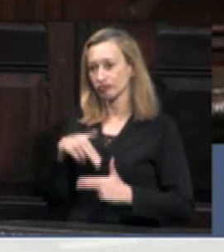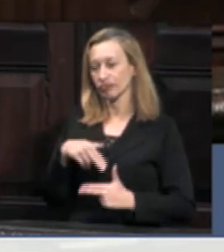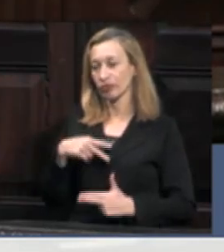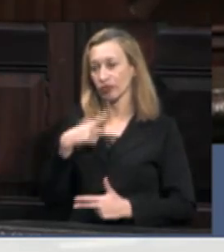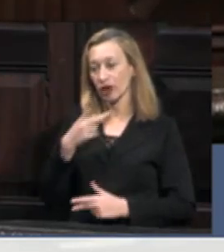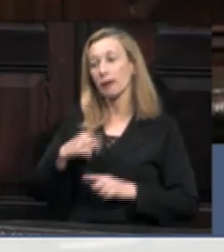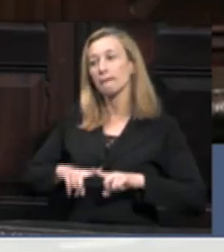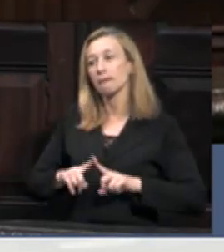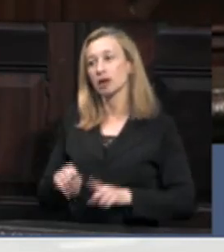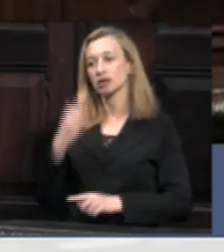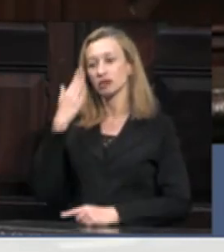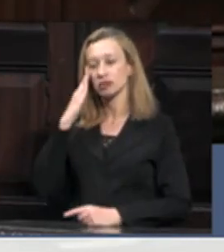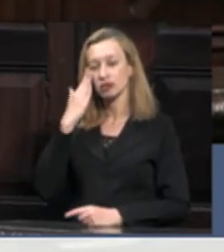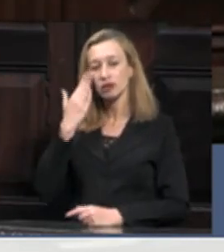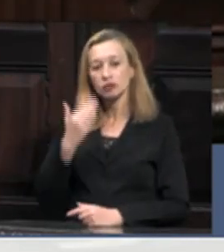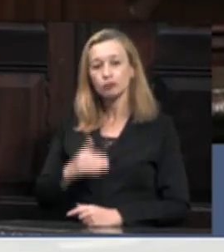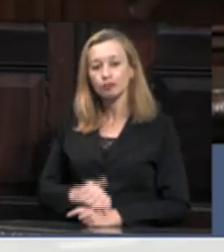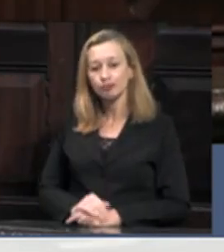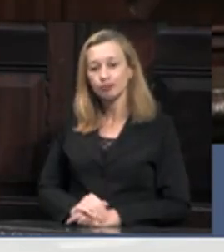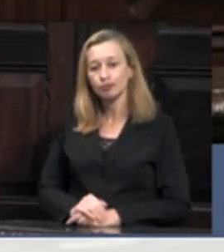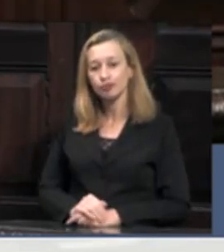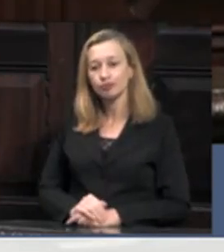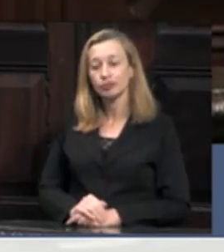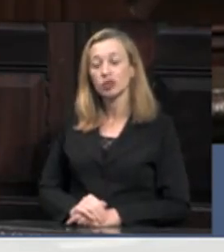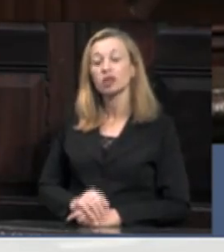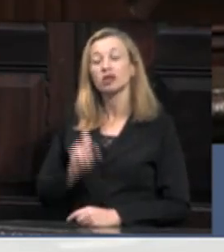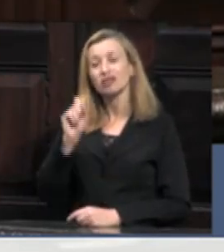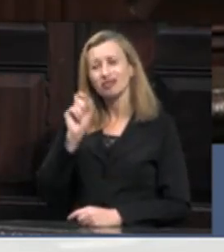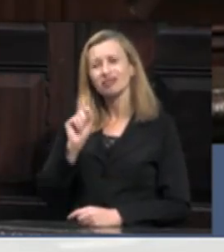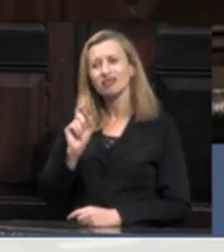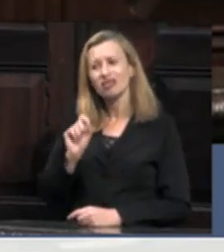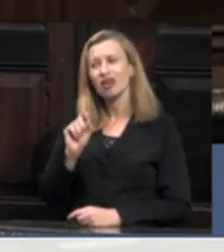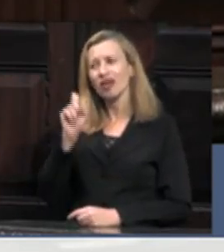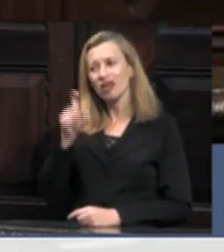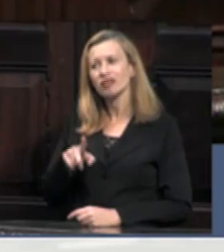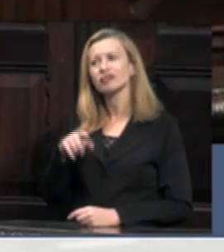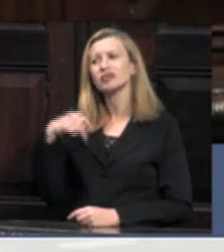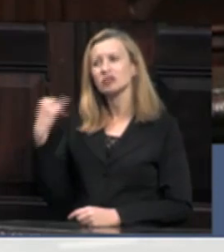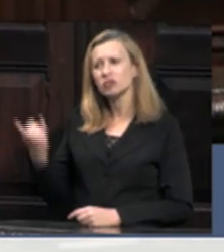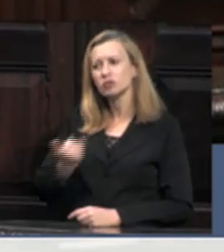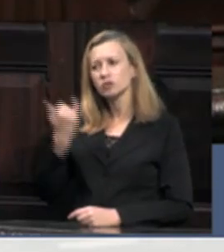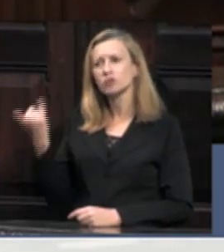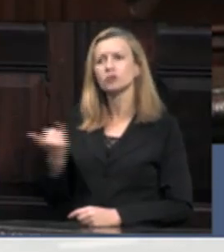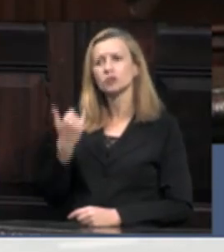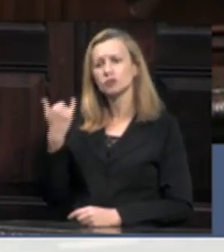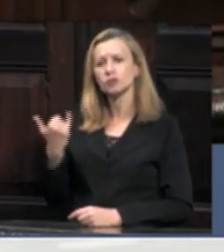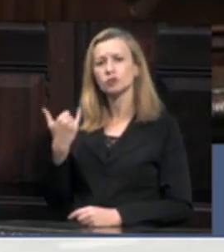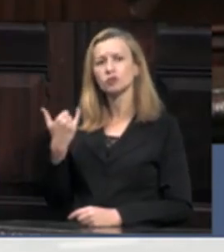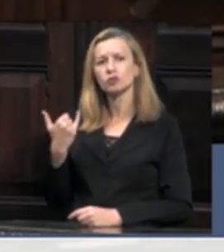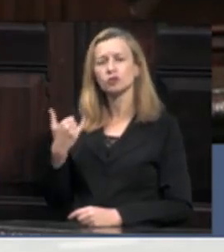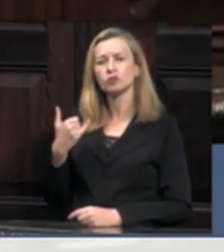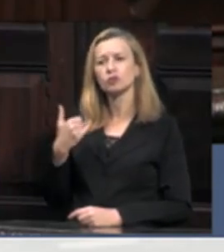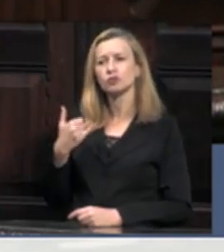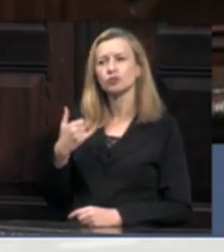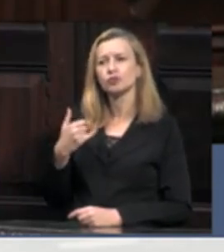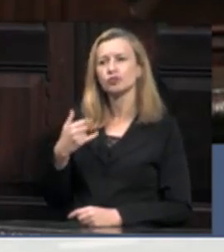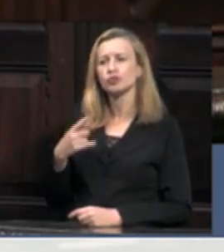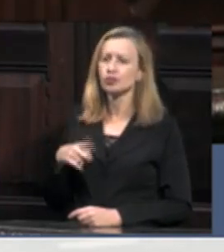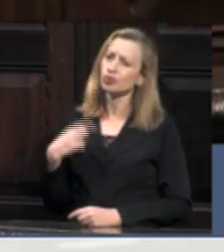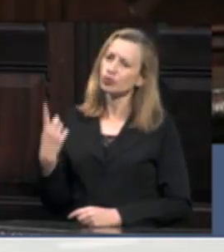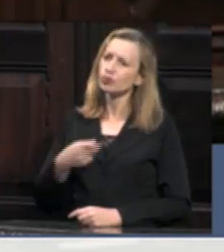mas entendo que é importante colocar as nossas posições diante